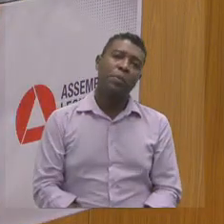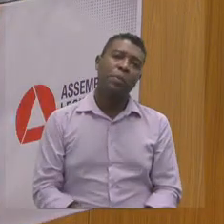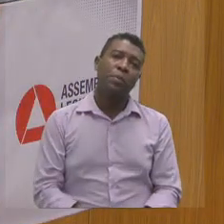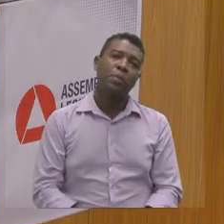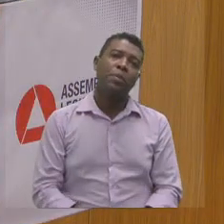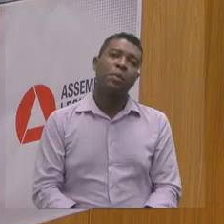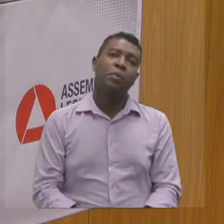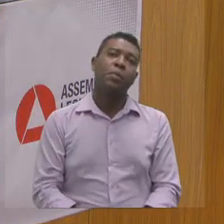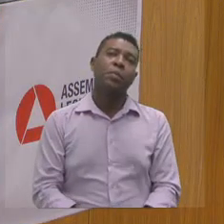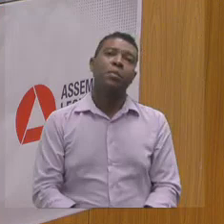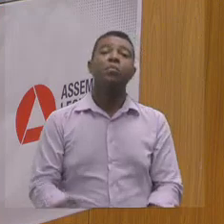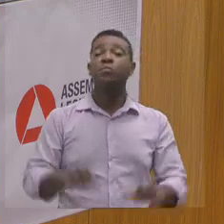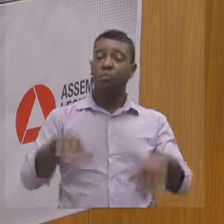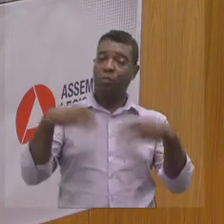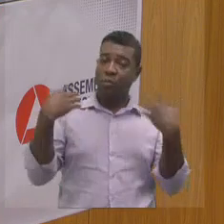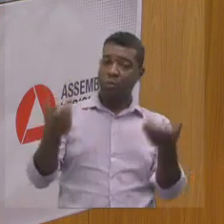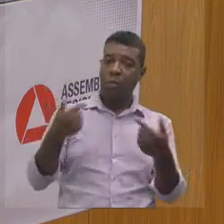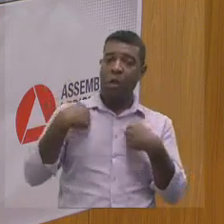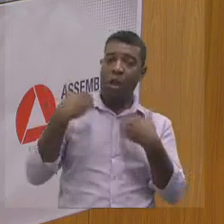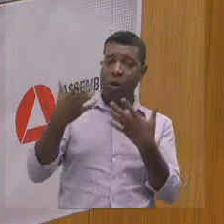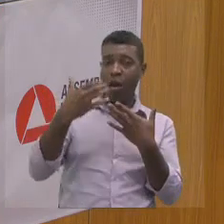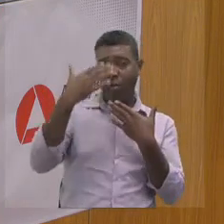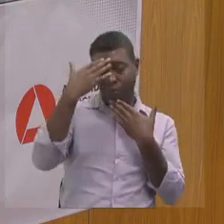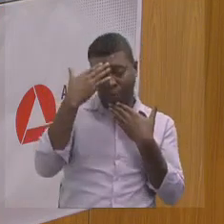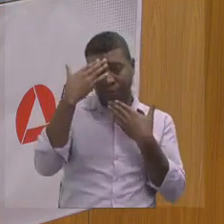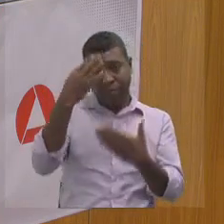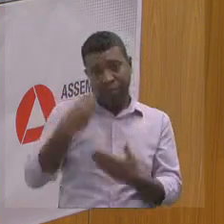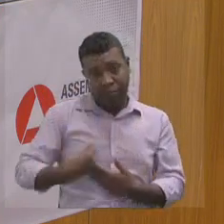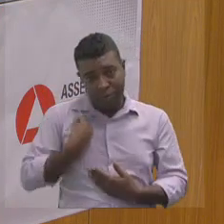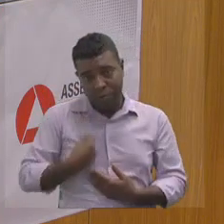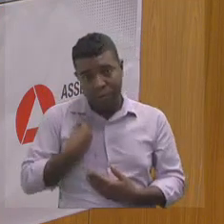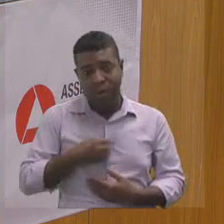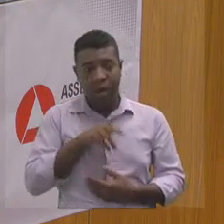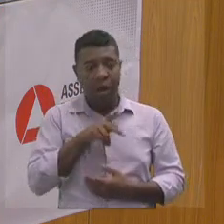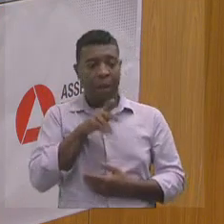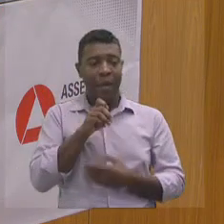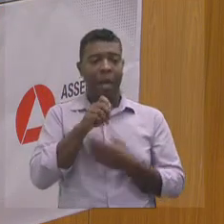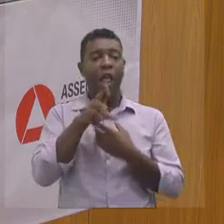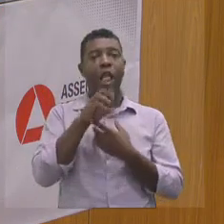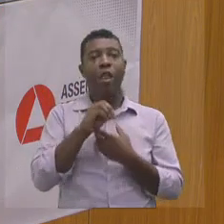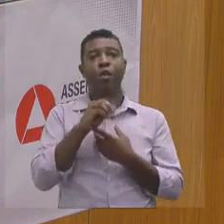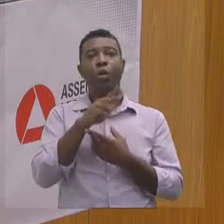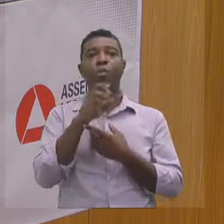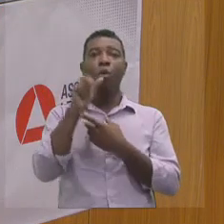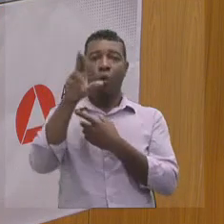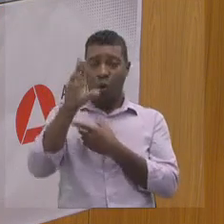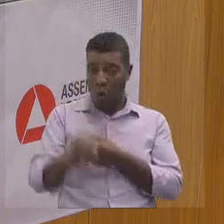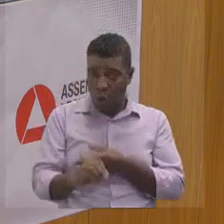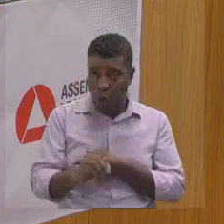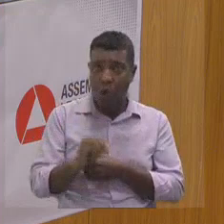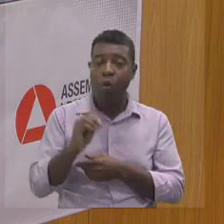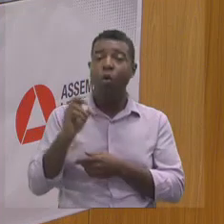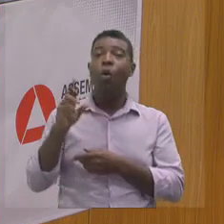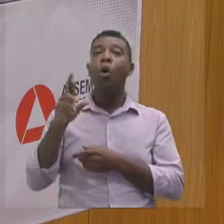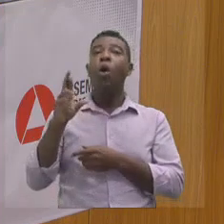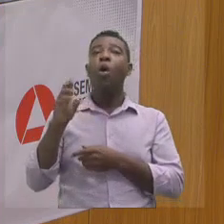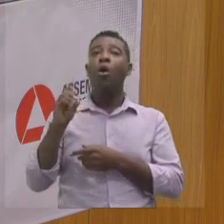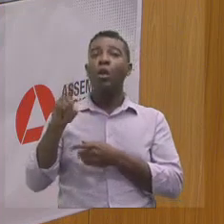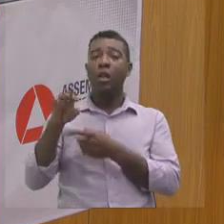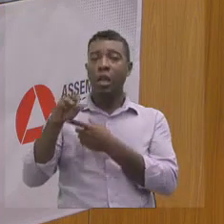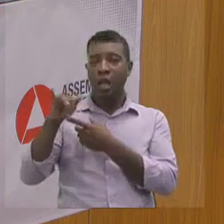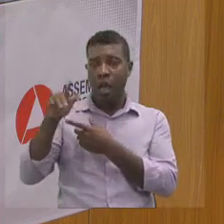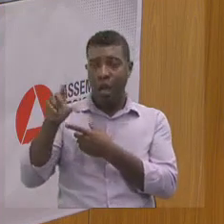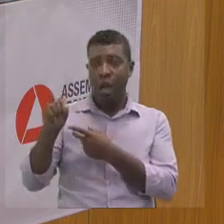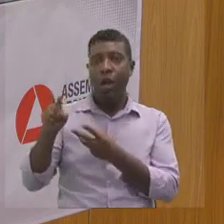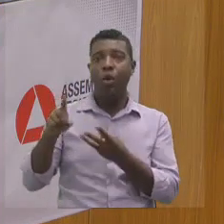então quero agradecer a presença do secretário Pedro Bruno do diretor Rodrigo Bosco tá aqui conosco até o presente momento